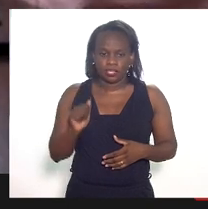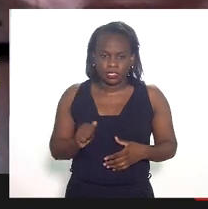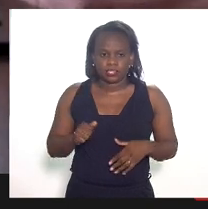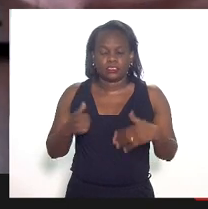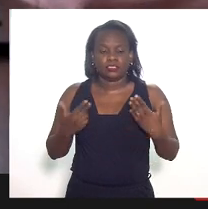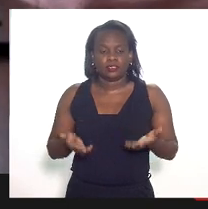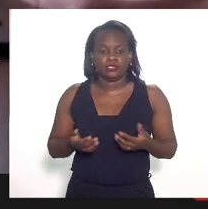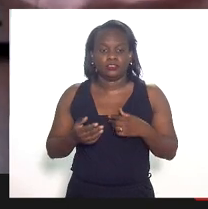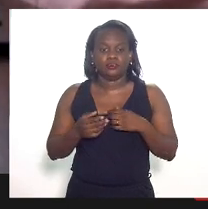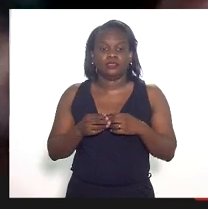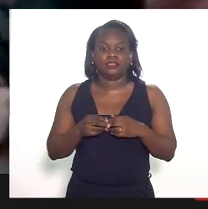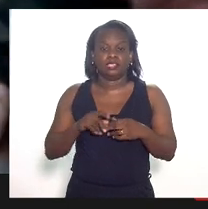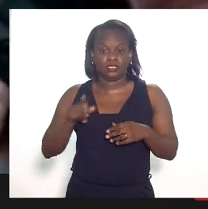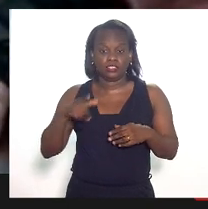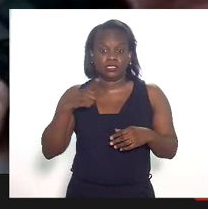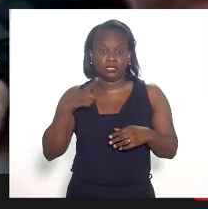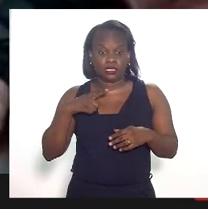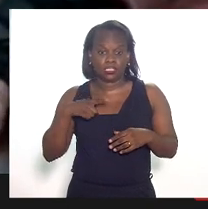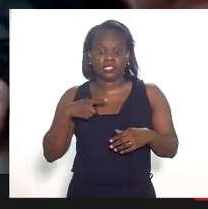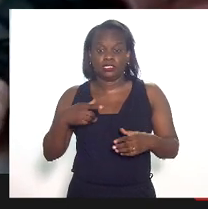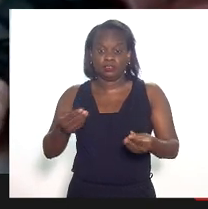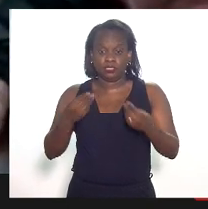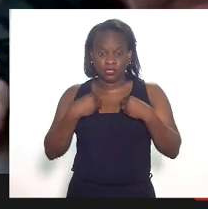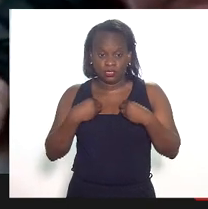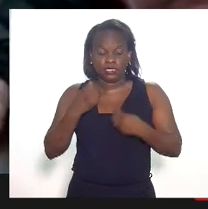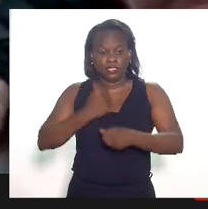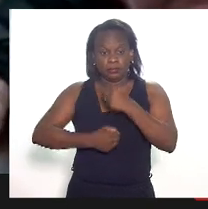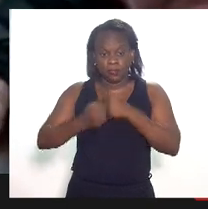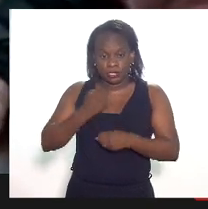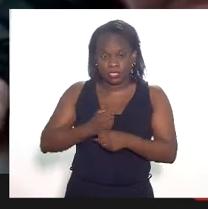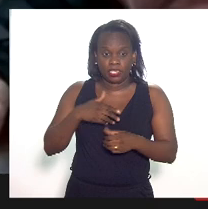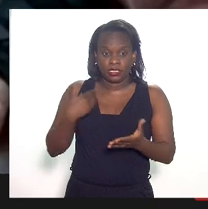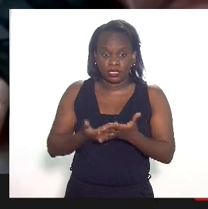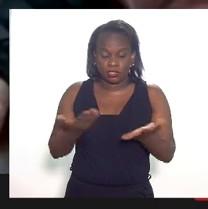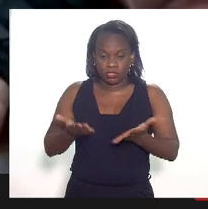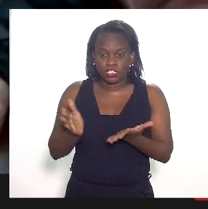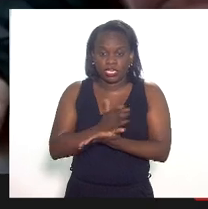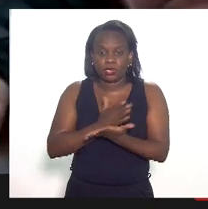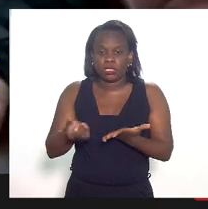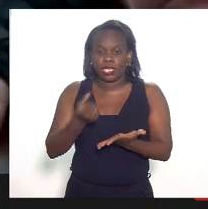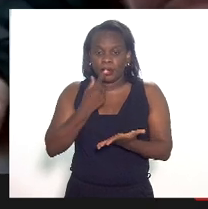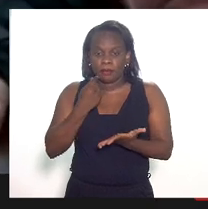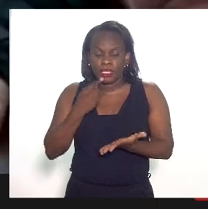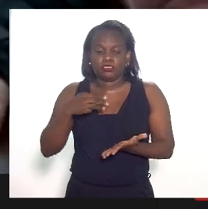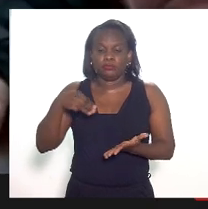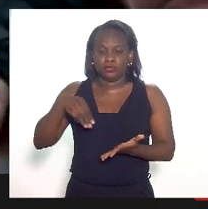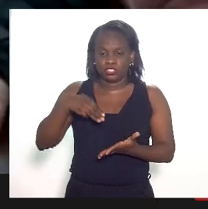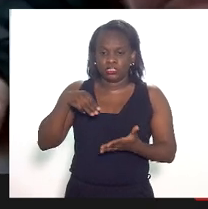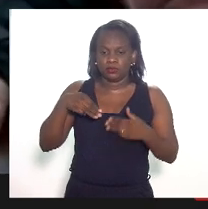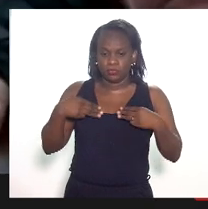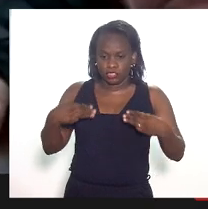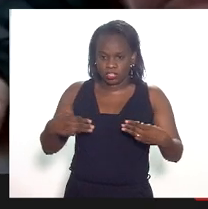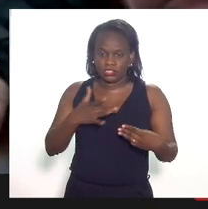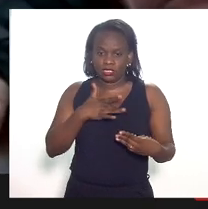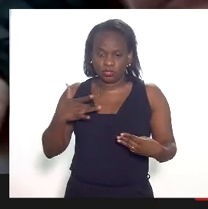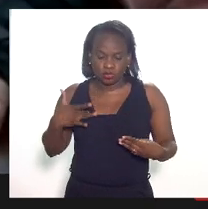Bom, a gente tem recebido desde o ano passado alguns medicamentos pelo Ministério da Saúde.